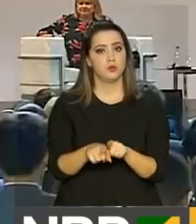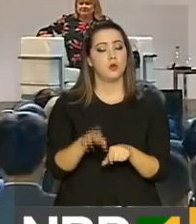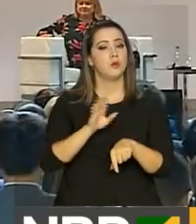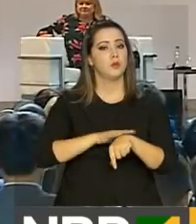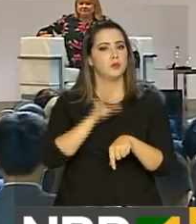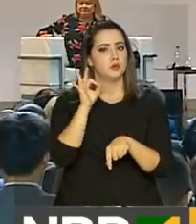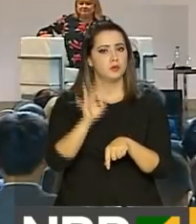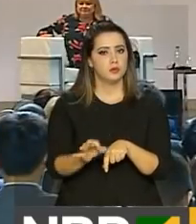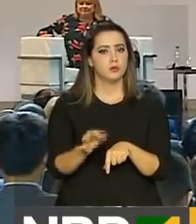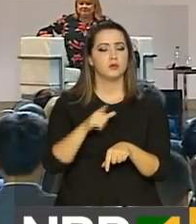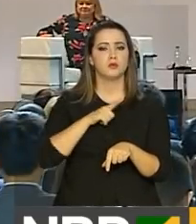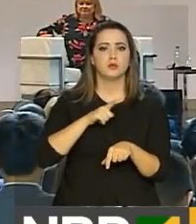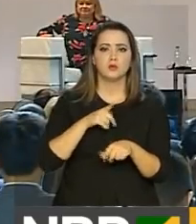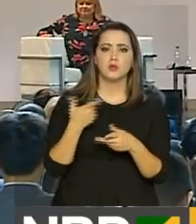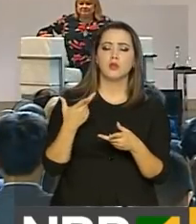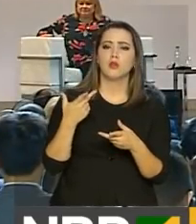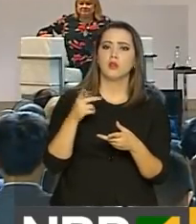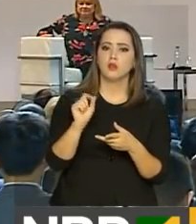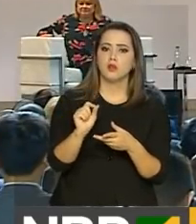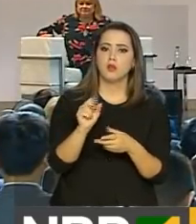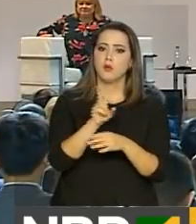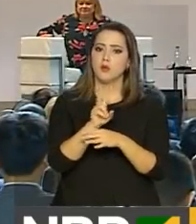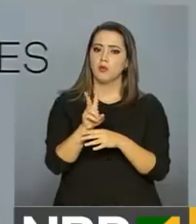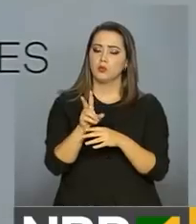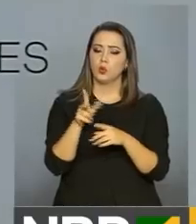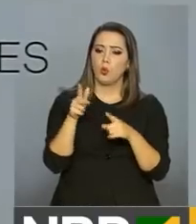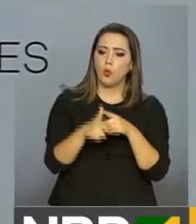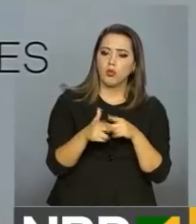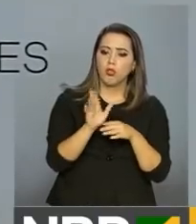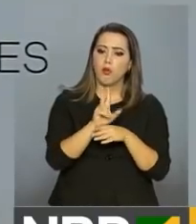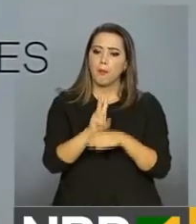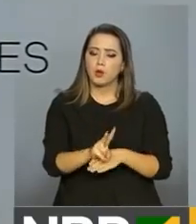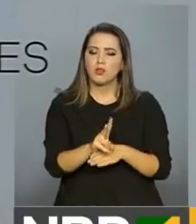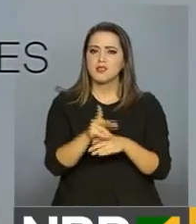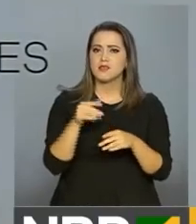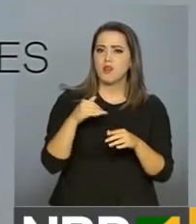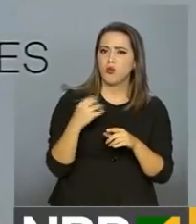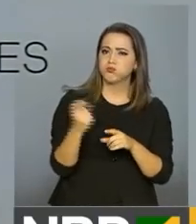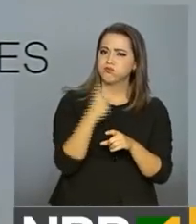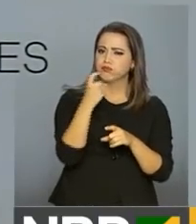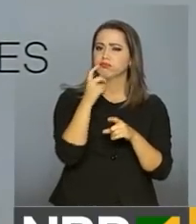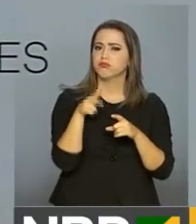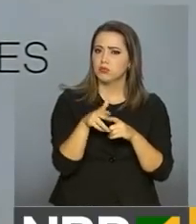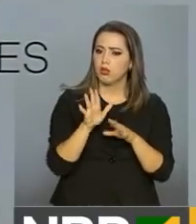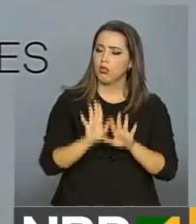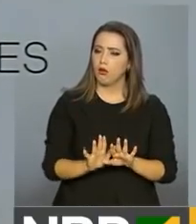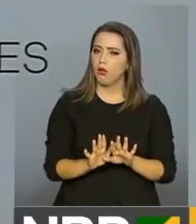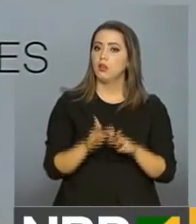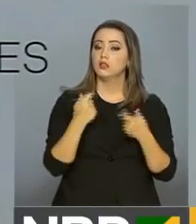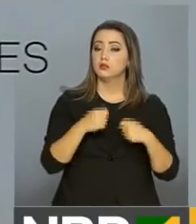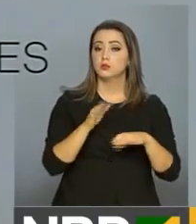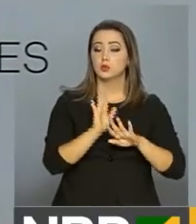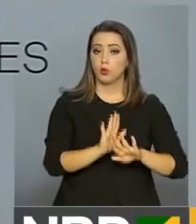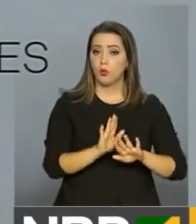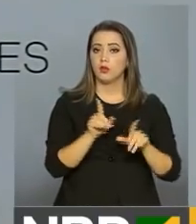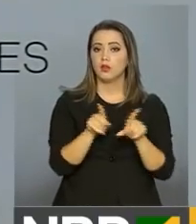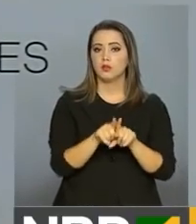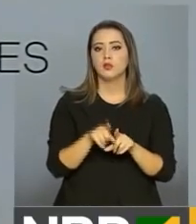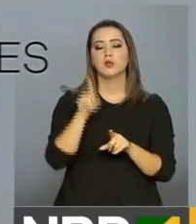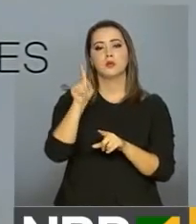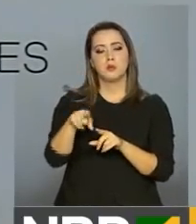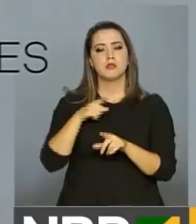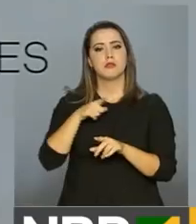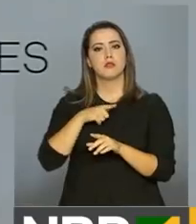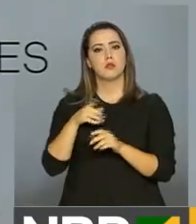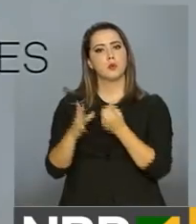decisivos, conter tendências protecionistas. Um sistema, enfim, que é fonte de segurança